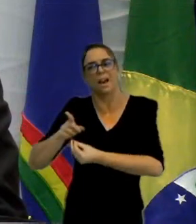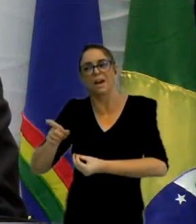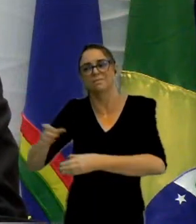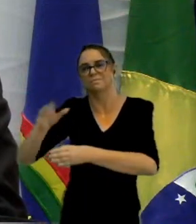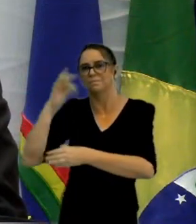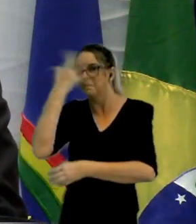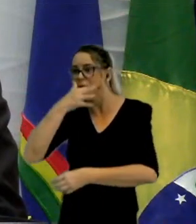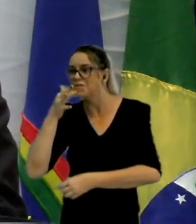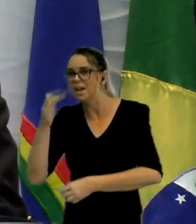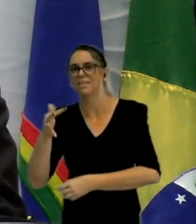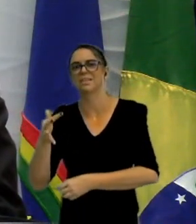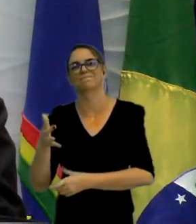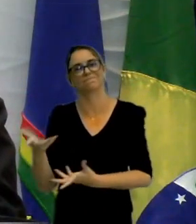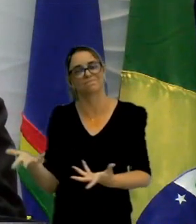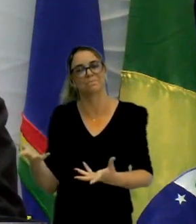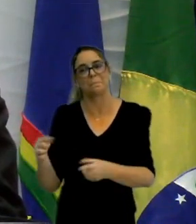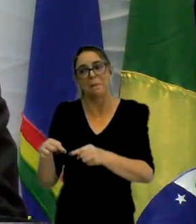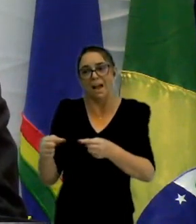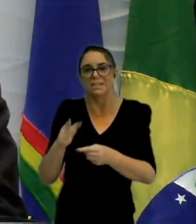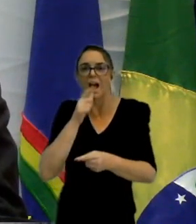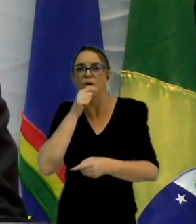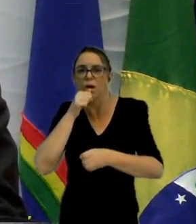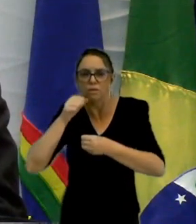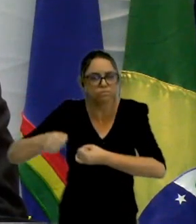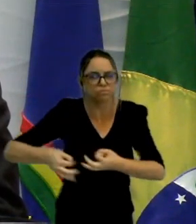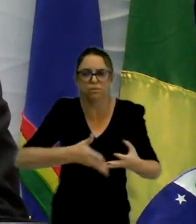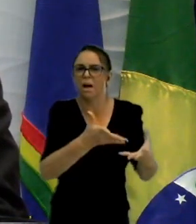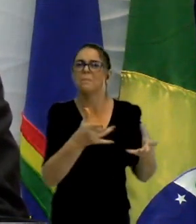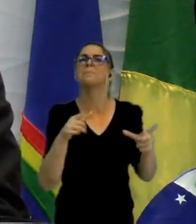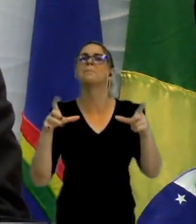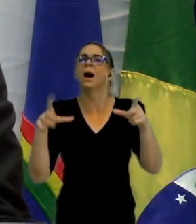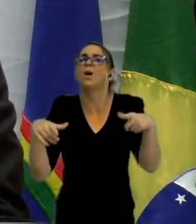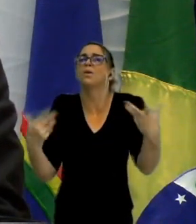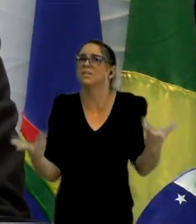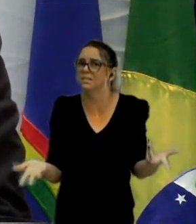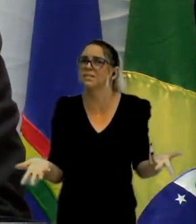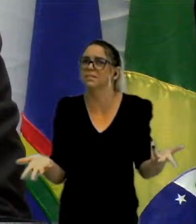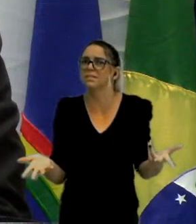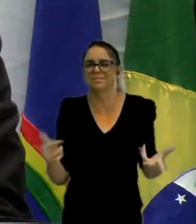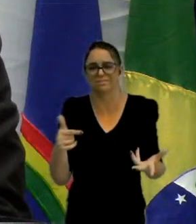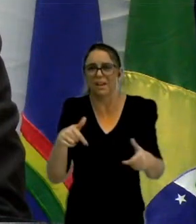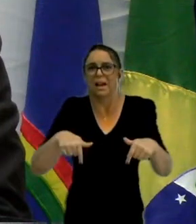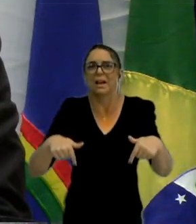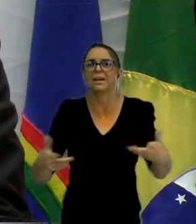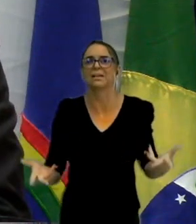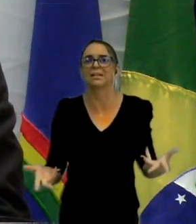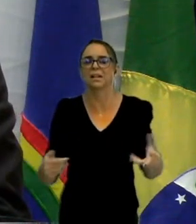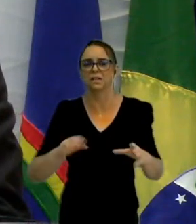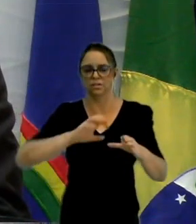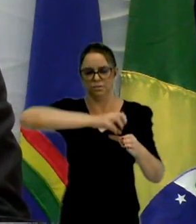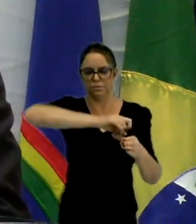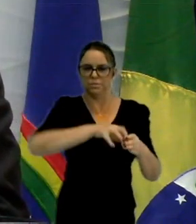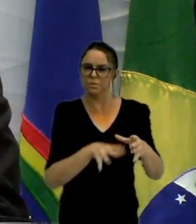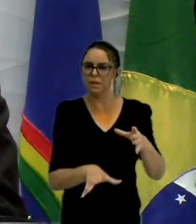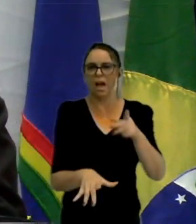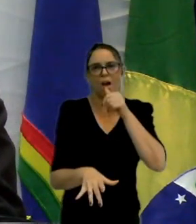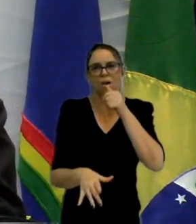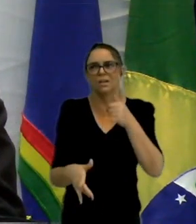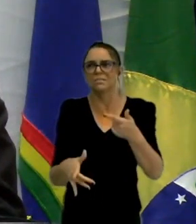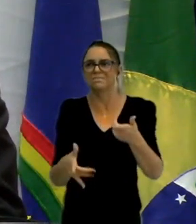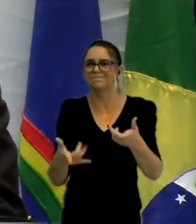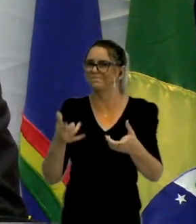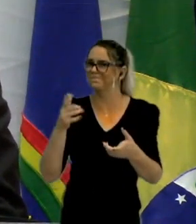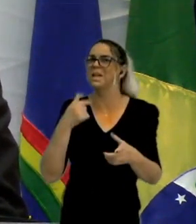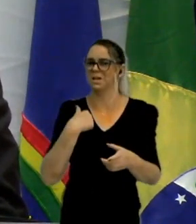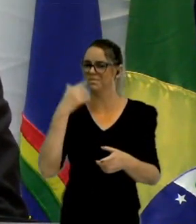onde é que essa água está indo? A certeza que eu tenho é que para as torneiras do nosso povo essa água não